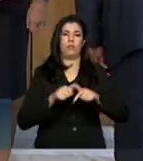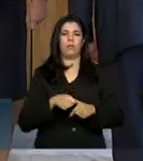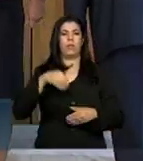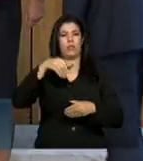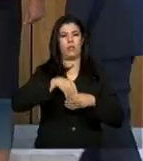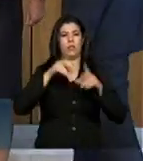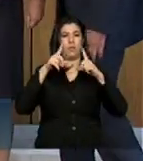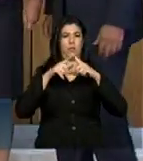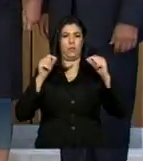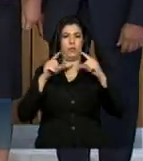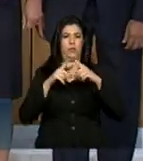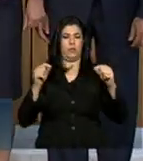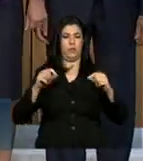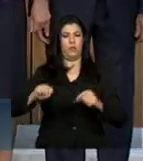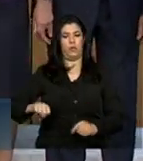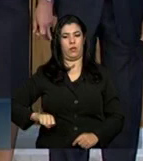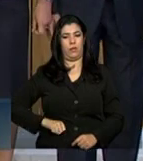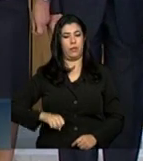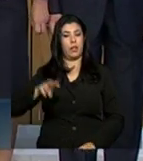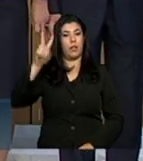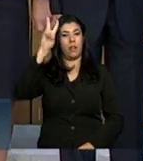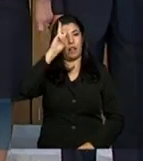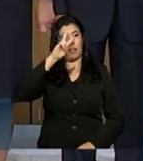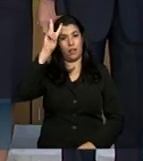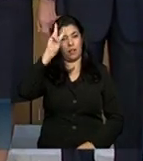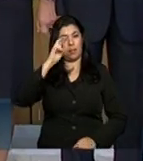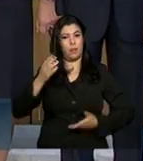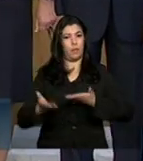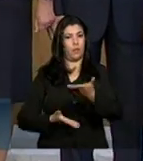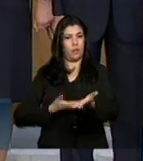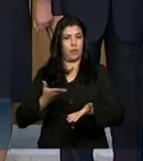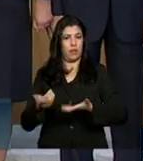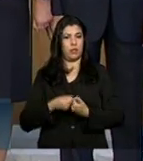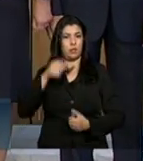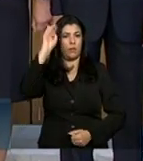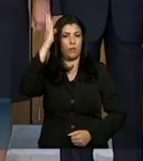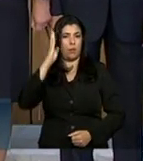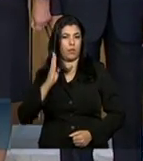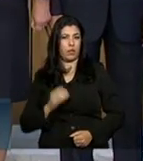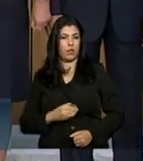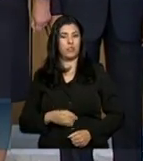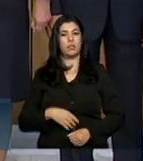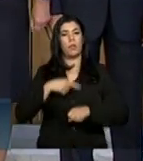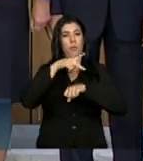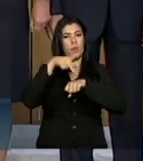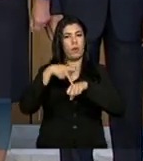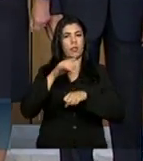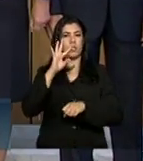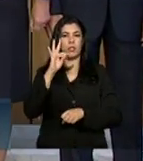Brasília. Lembrando que as relações entre Brasil e Turquia começaram em